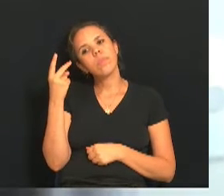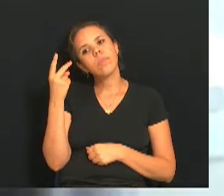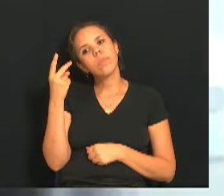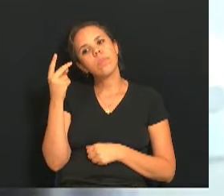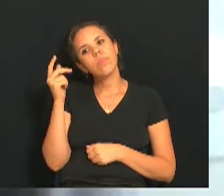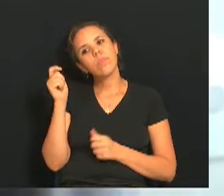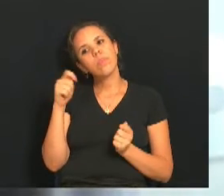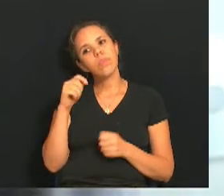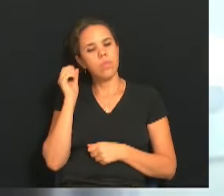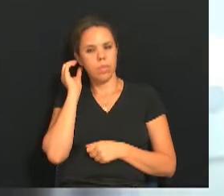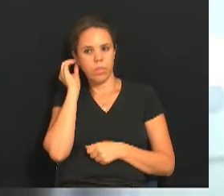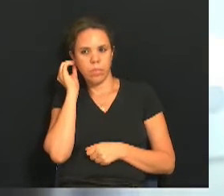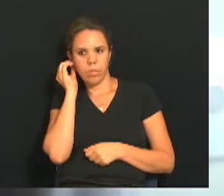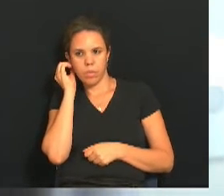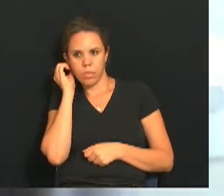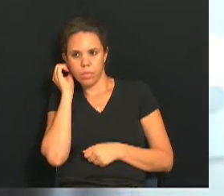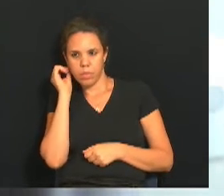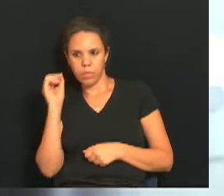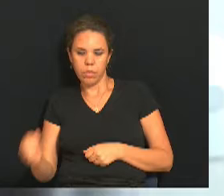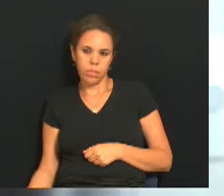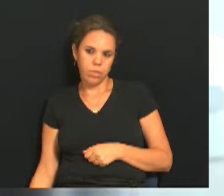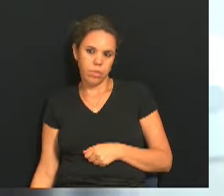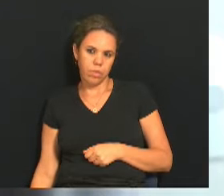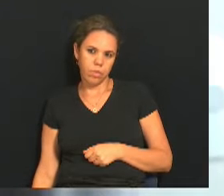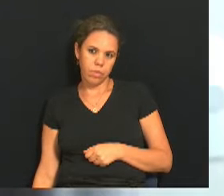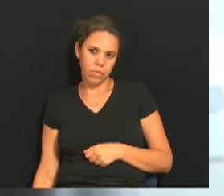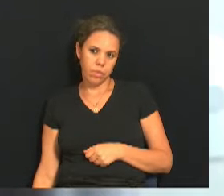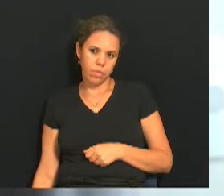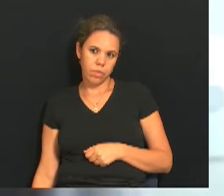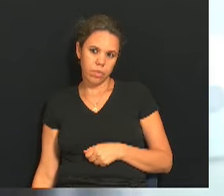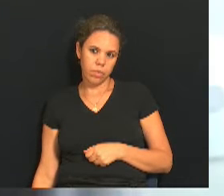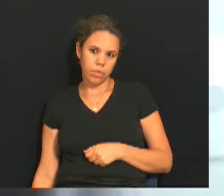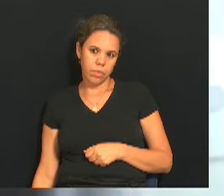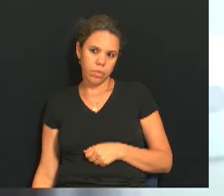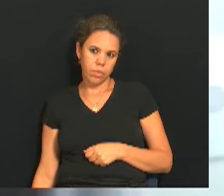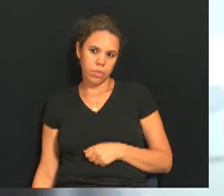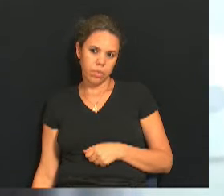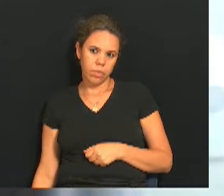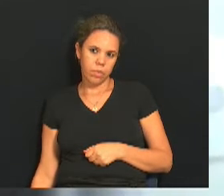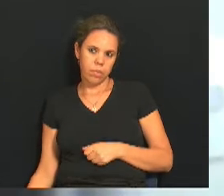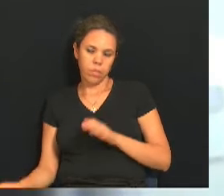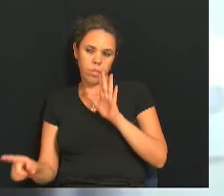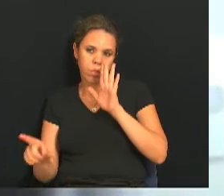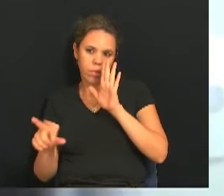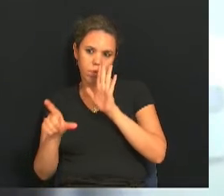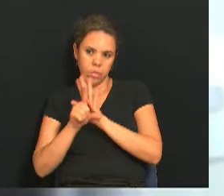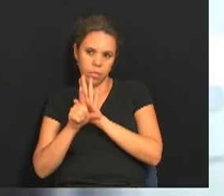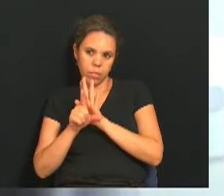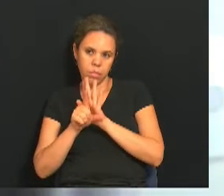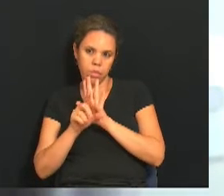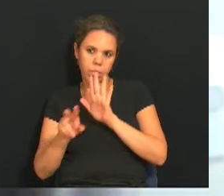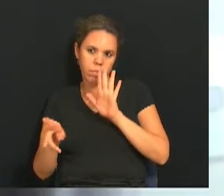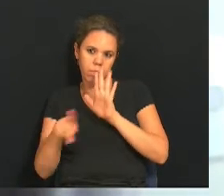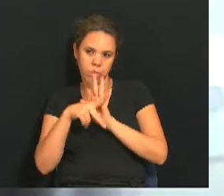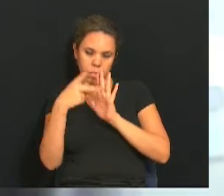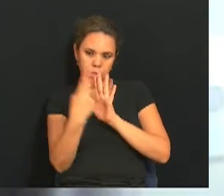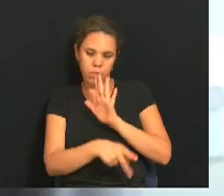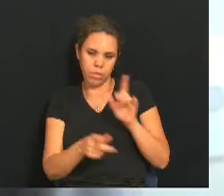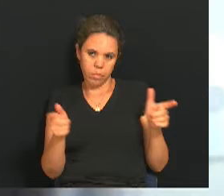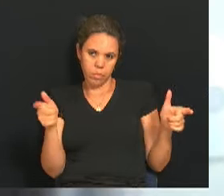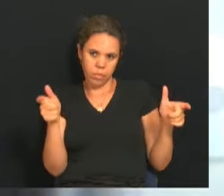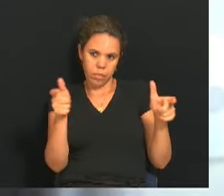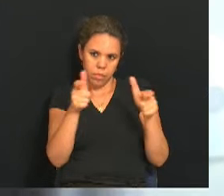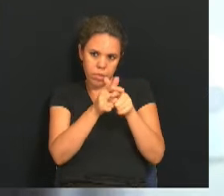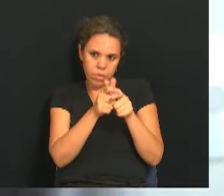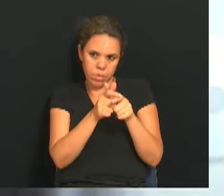possibilidade de encaminhar por uma lei daquele tamanho e que reduzisse esse escopo a uma lei